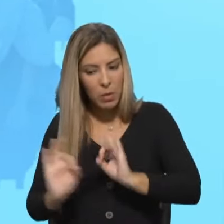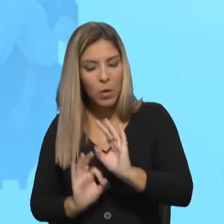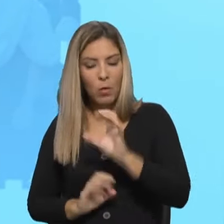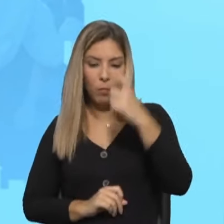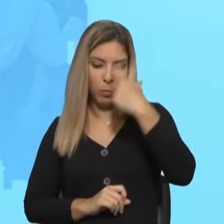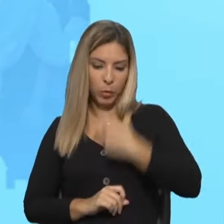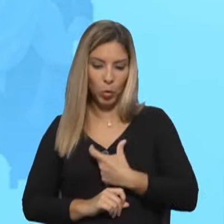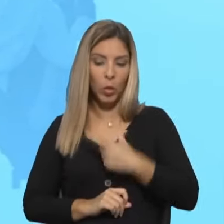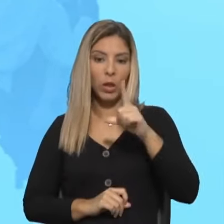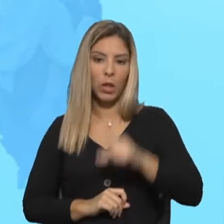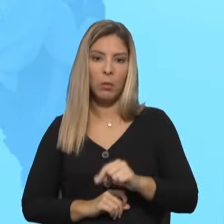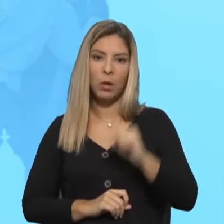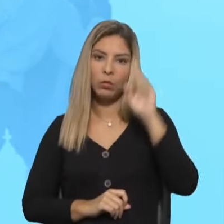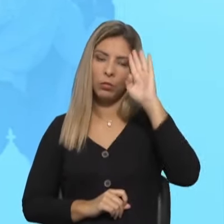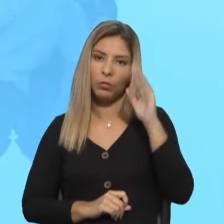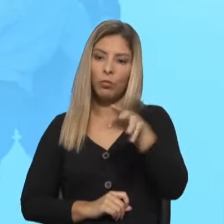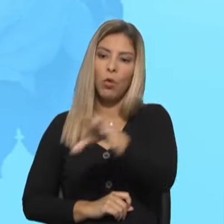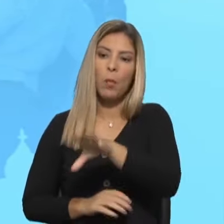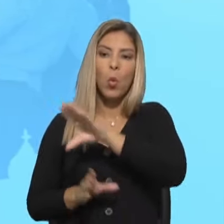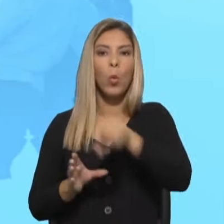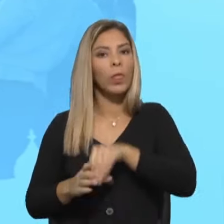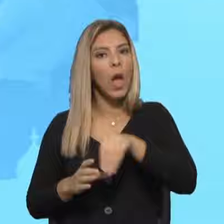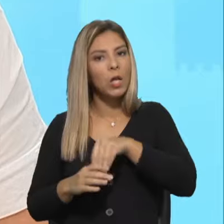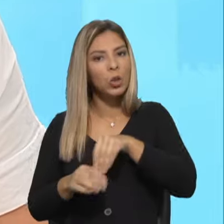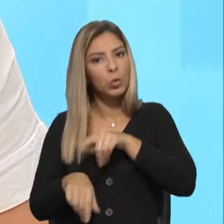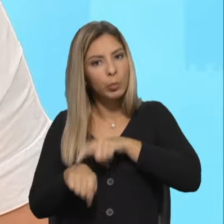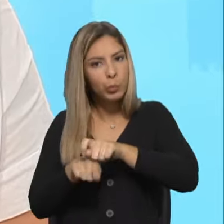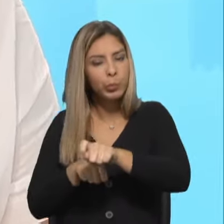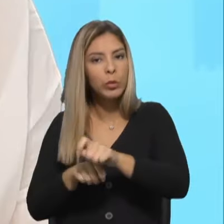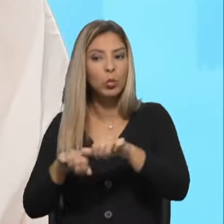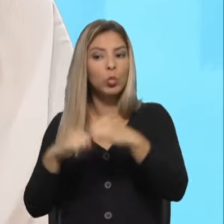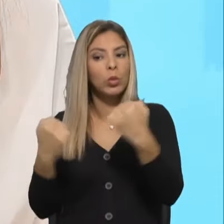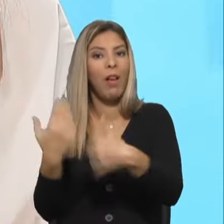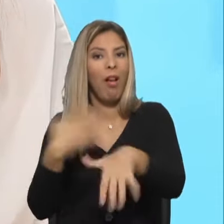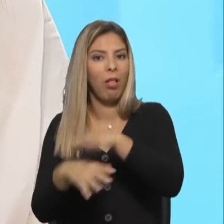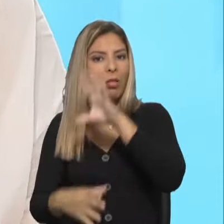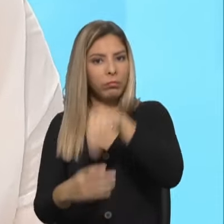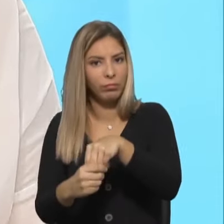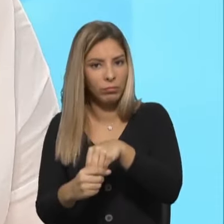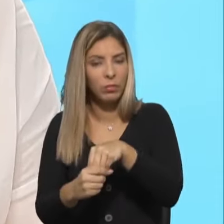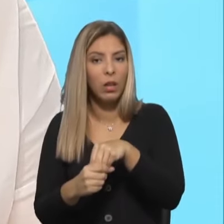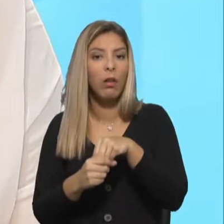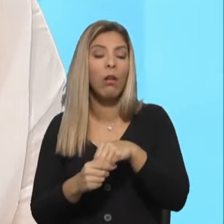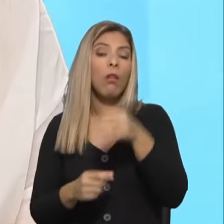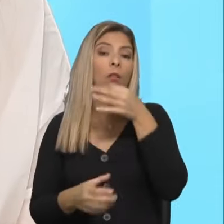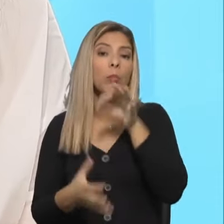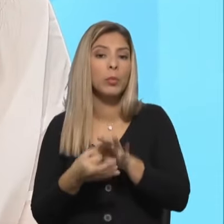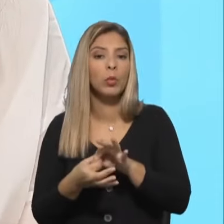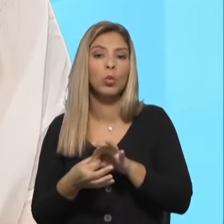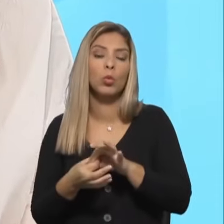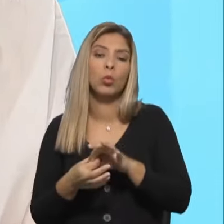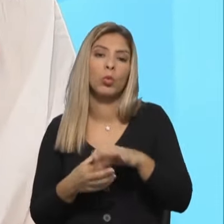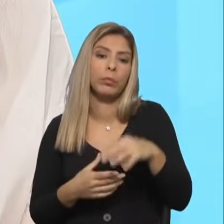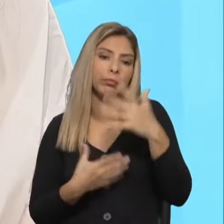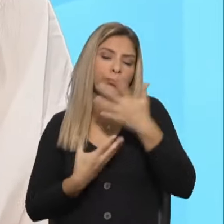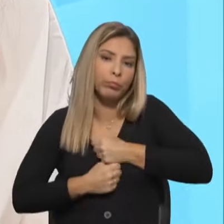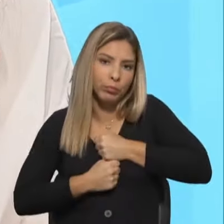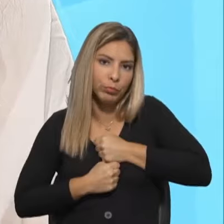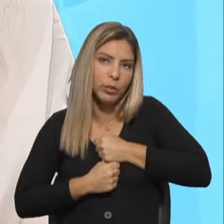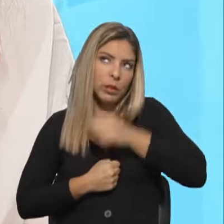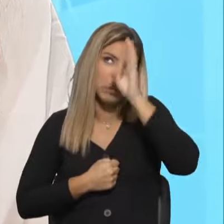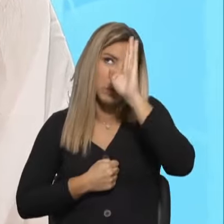pessoa e no quadro no contexto no seu contexto social Exatamente exatamente nós falamos de luta antecipatório Quando falamos bom